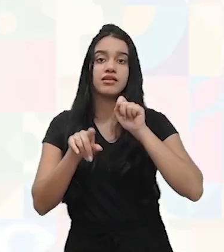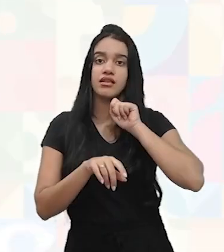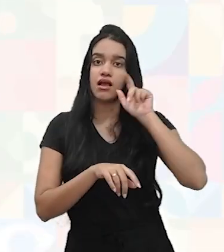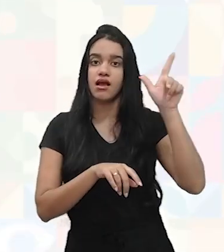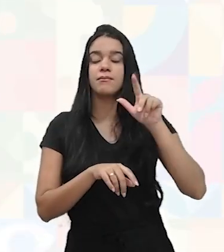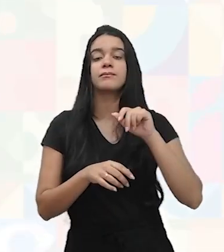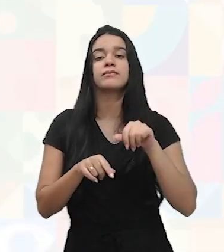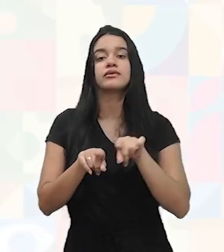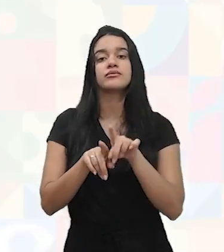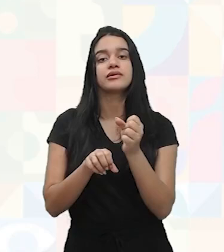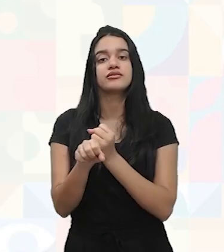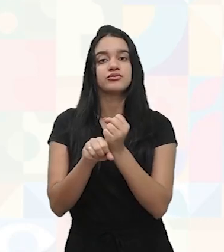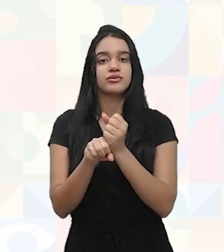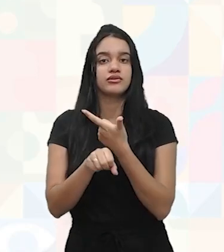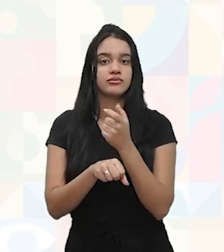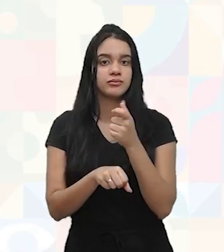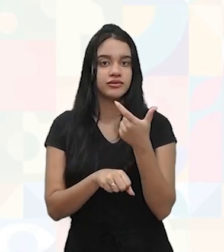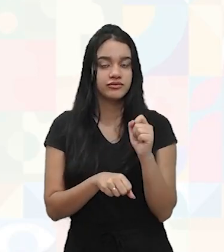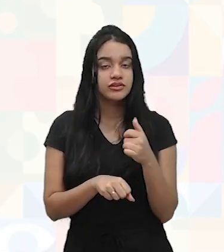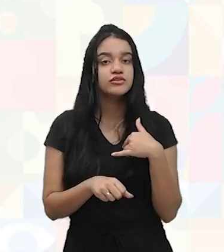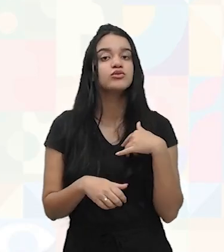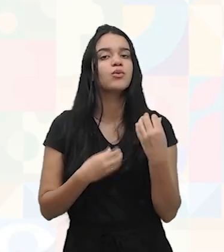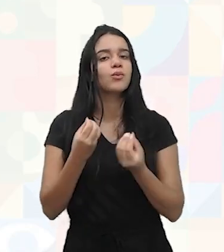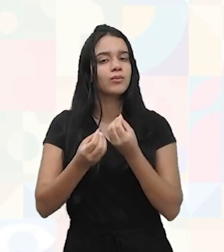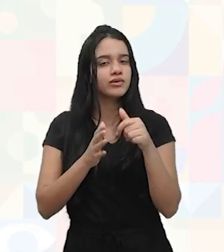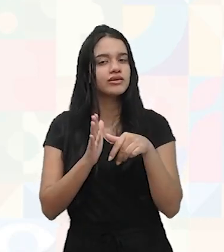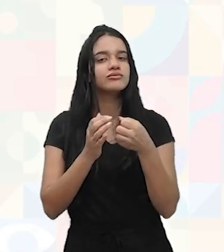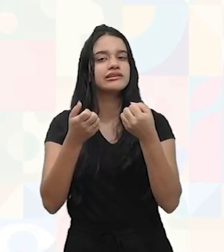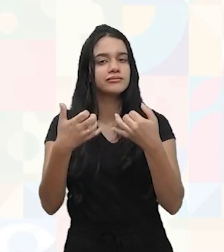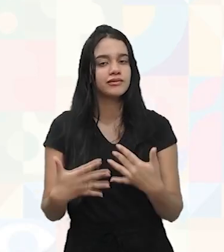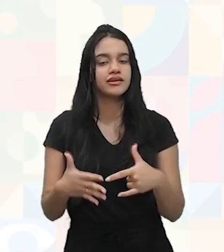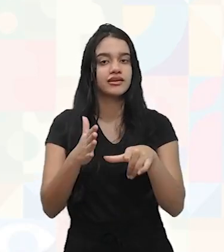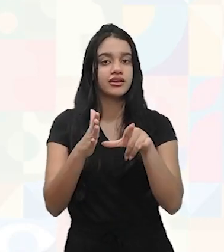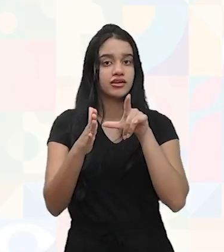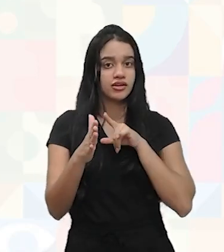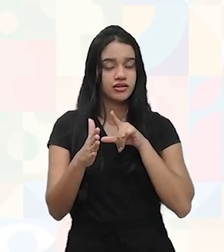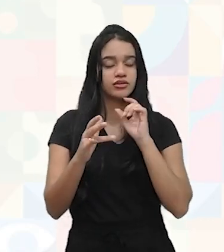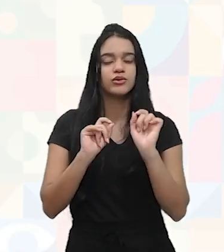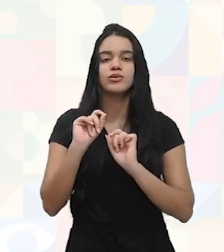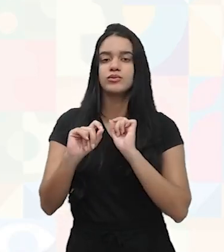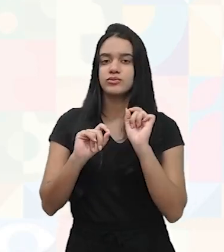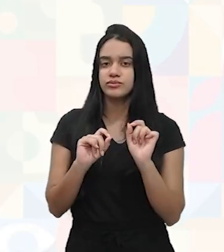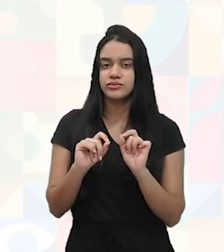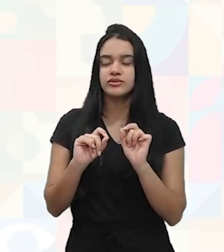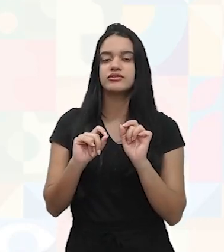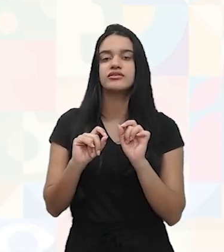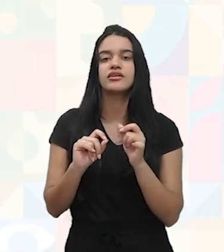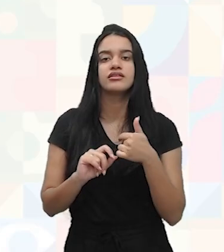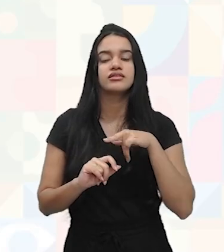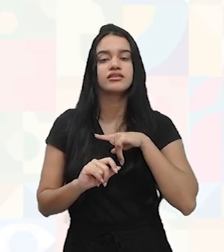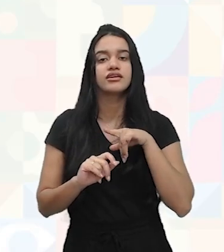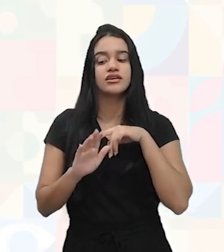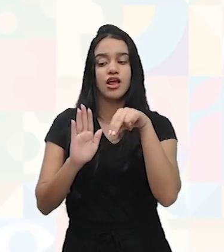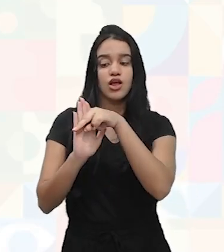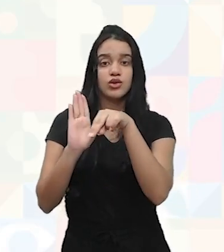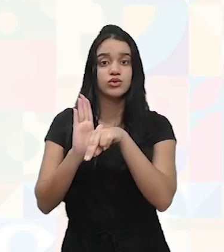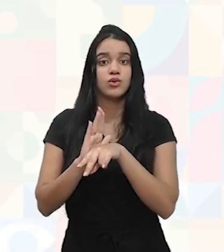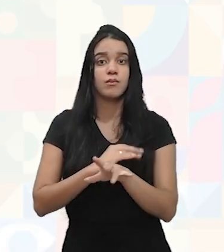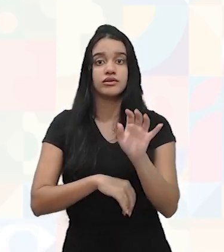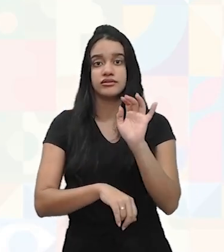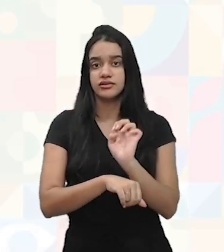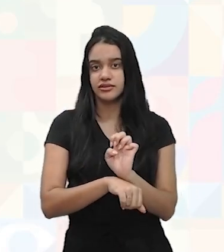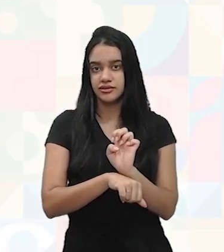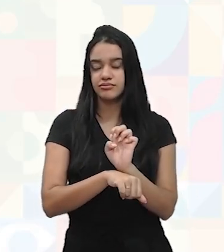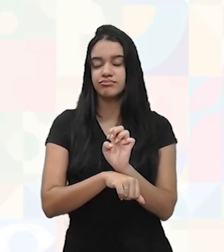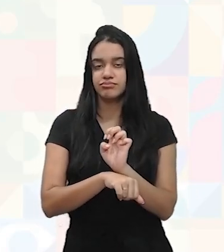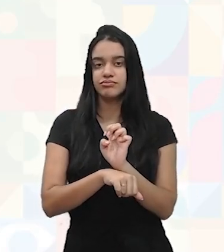normas, como eu já havia falado anteriormente, né, e repito aqui, deve ser levada em consideração a norma estadual que